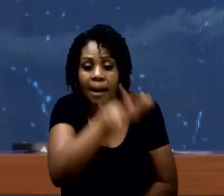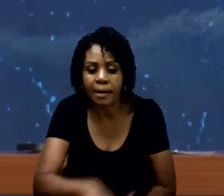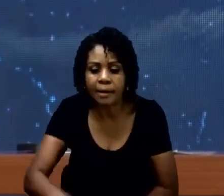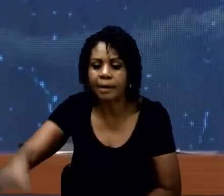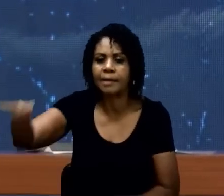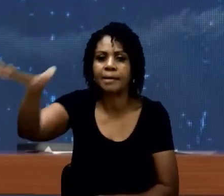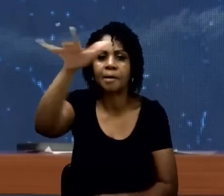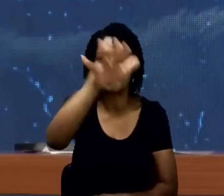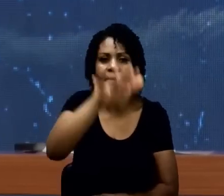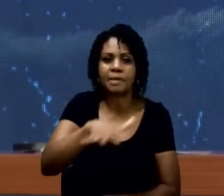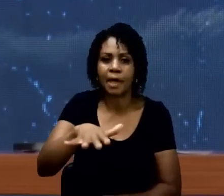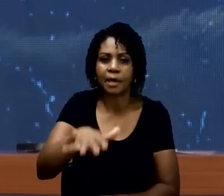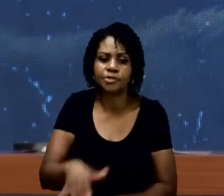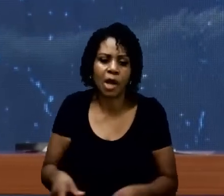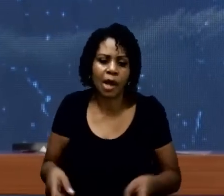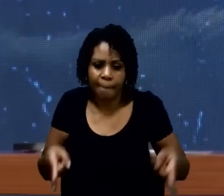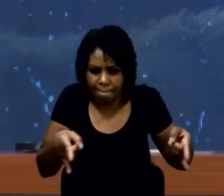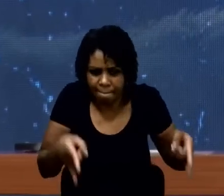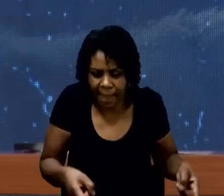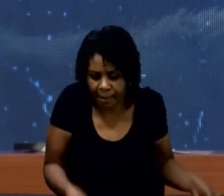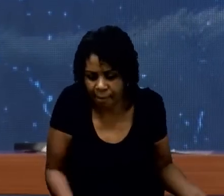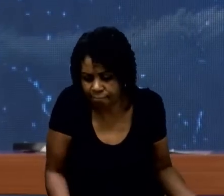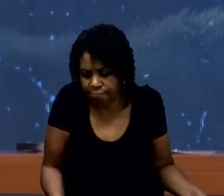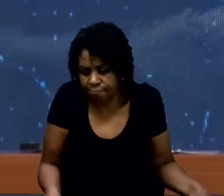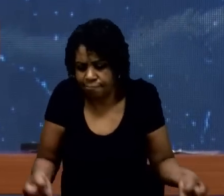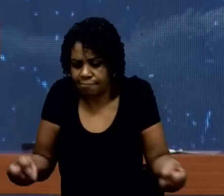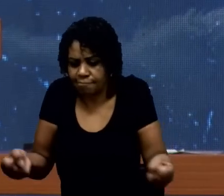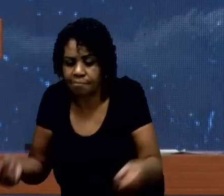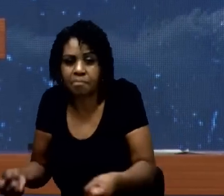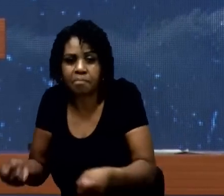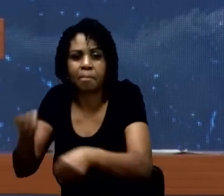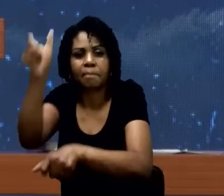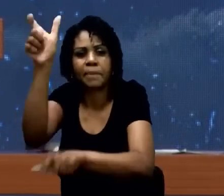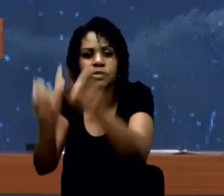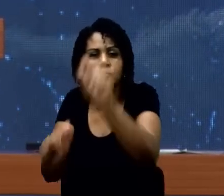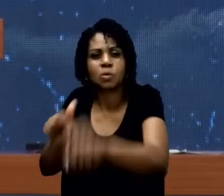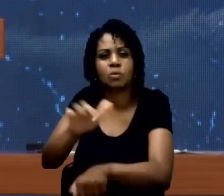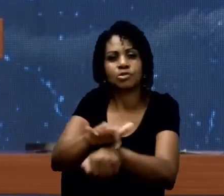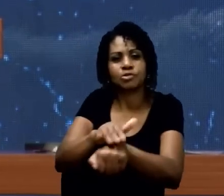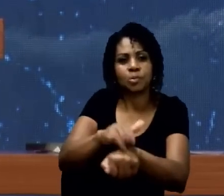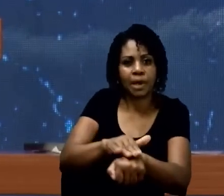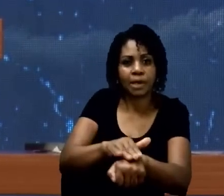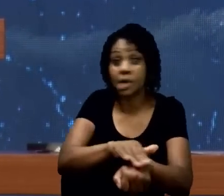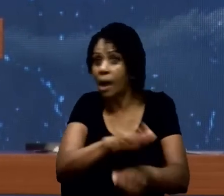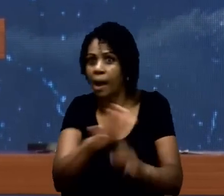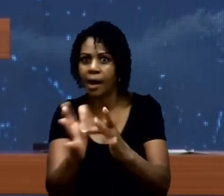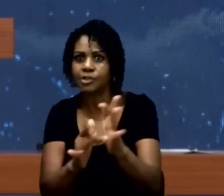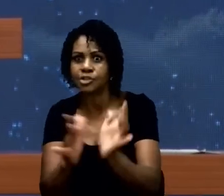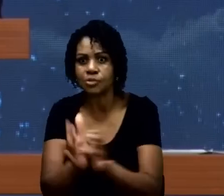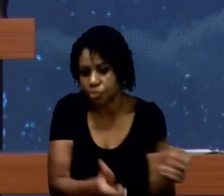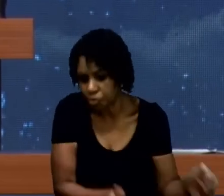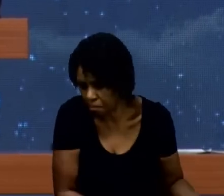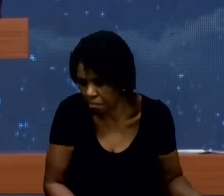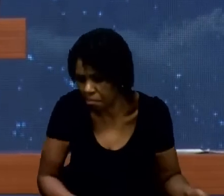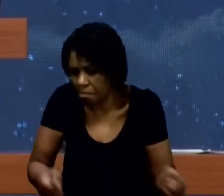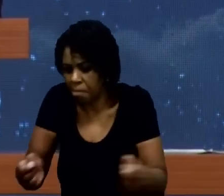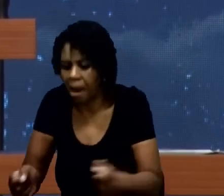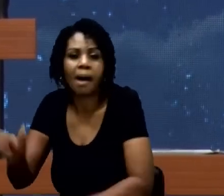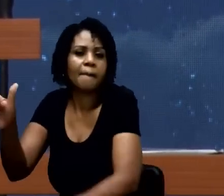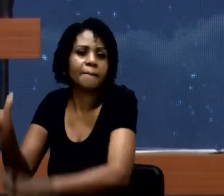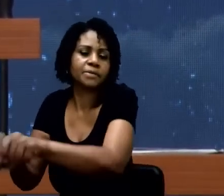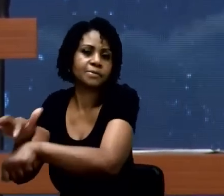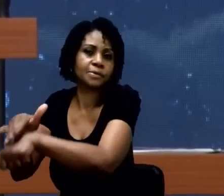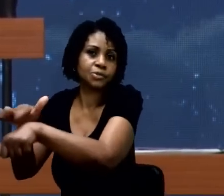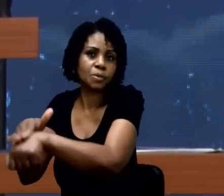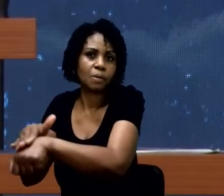Traziam em leitos enfermos. Para onde ouviam que ele estava. E onde quer que ele